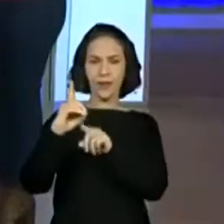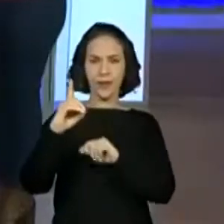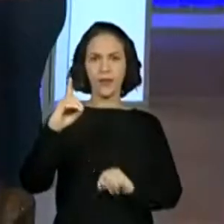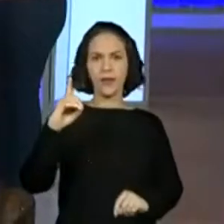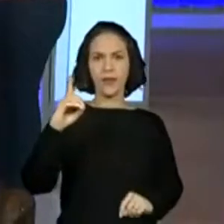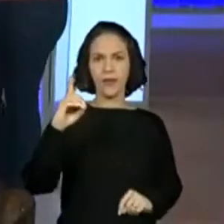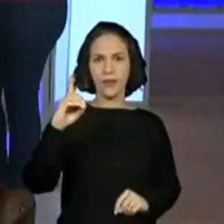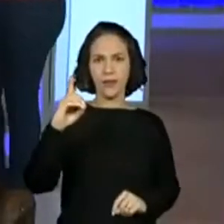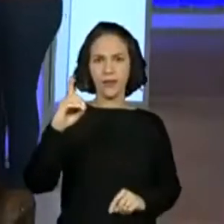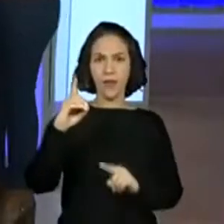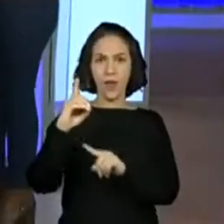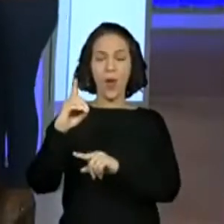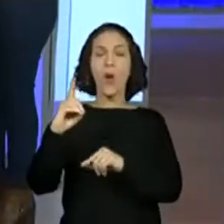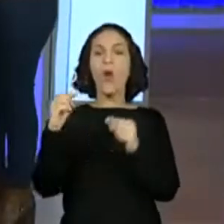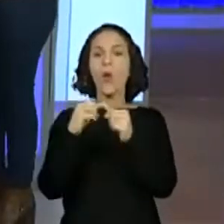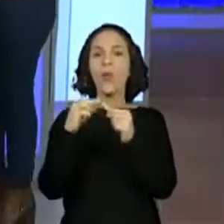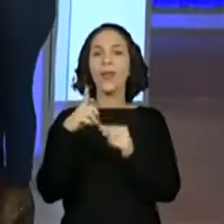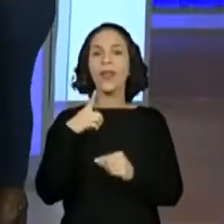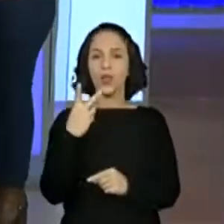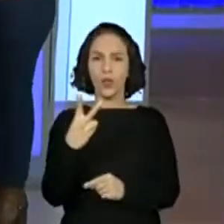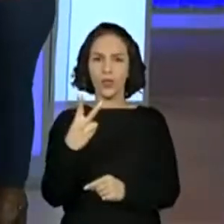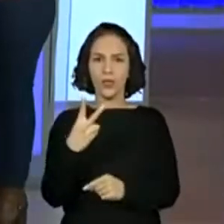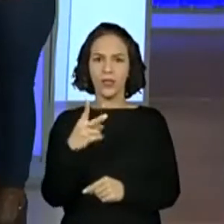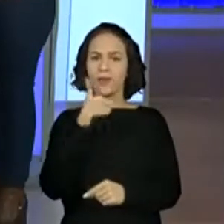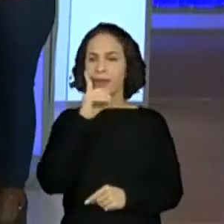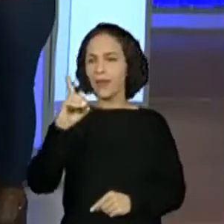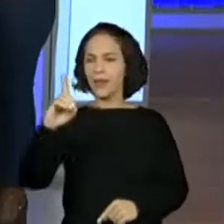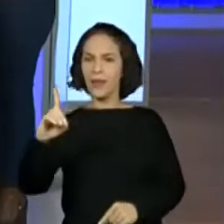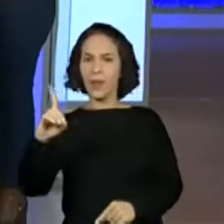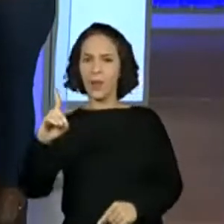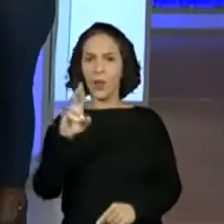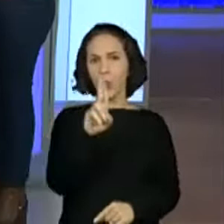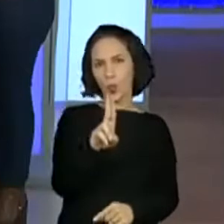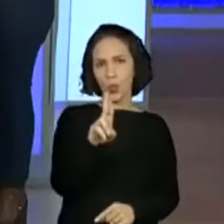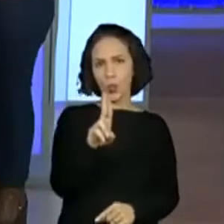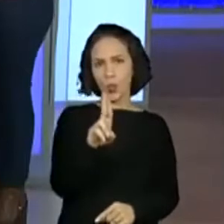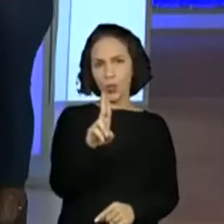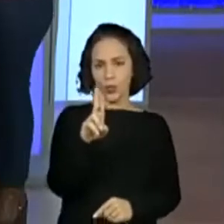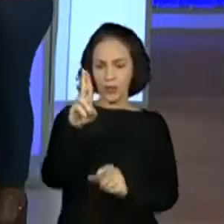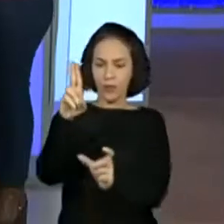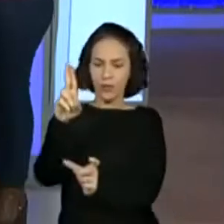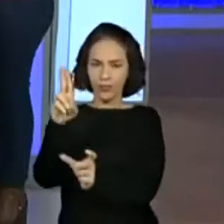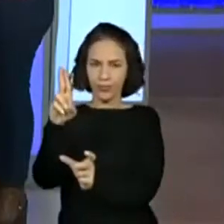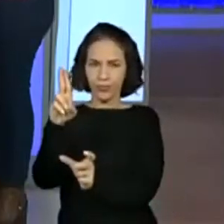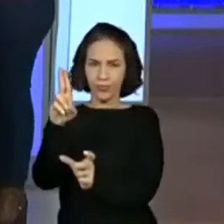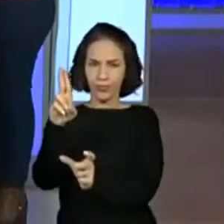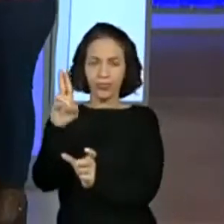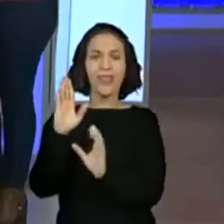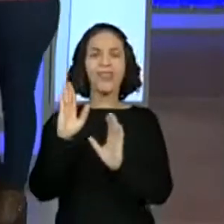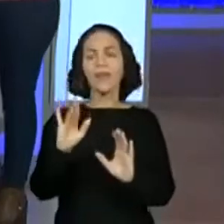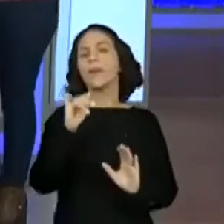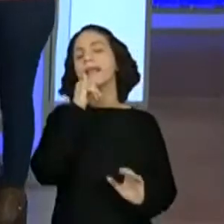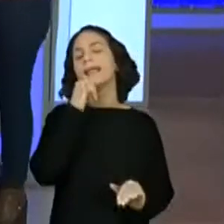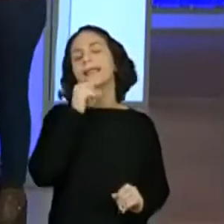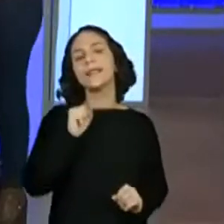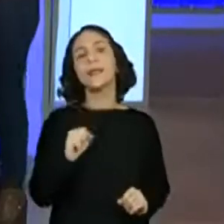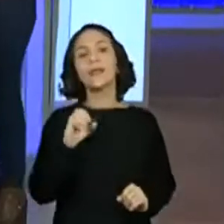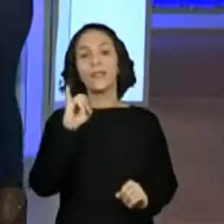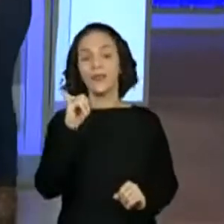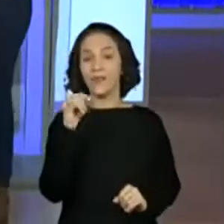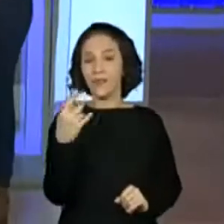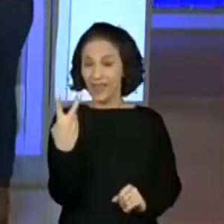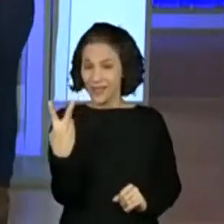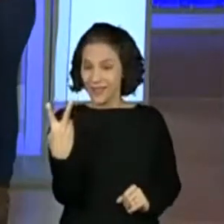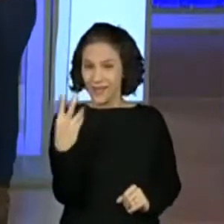têm apenas 2 algarismos. Então, se a gente fosse colocar ele nas cartelas, professora, por Isso. exemplo, o